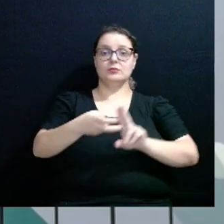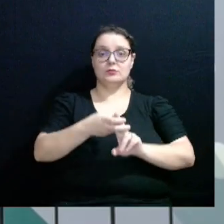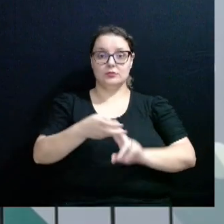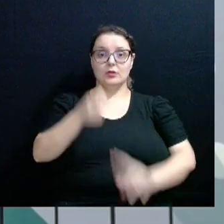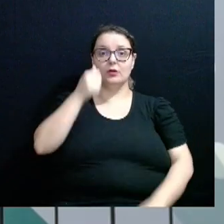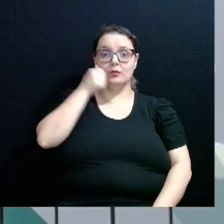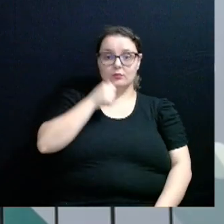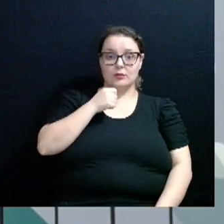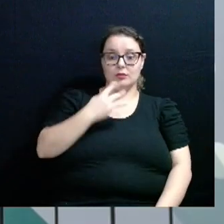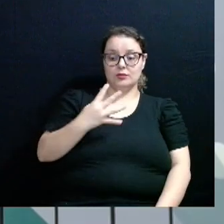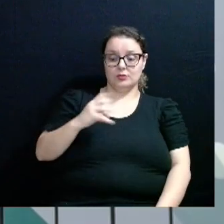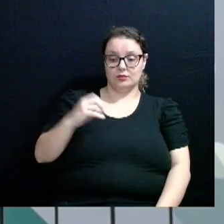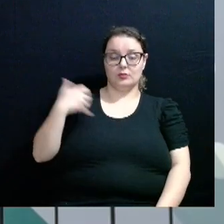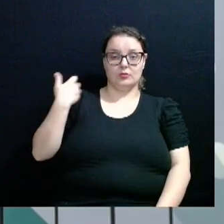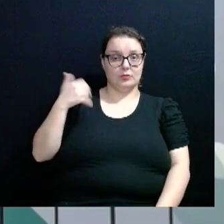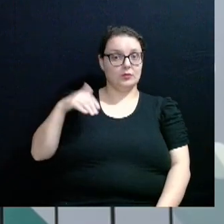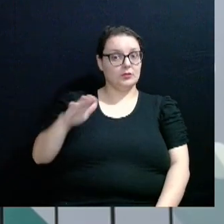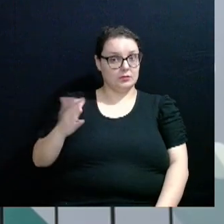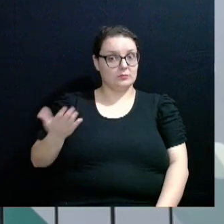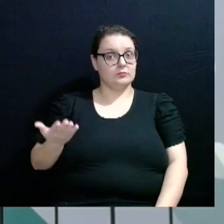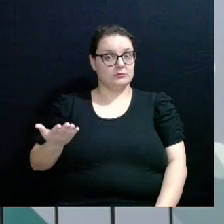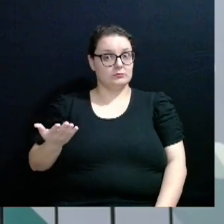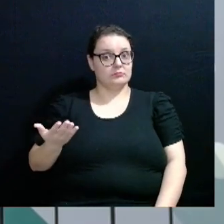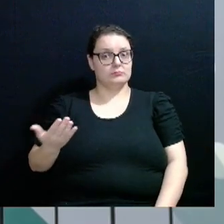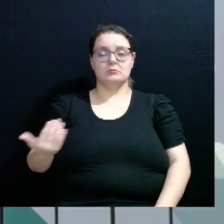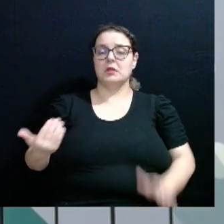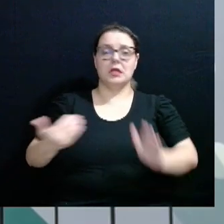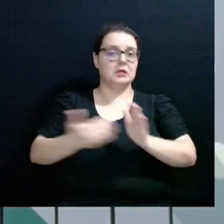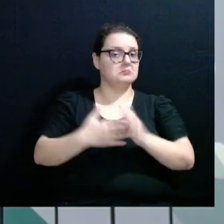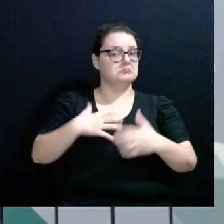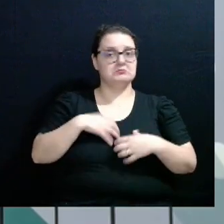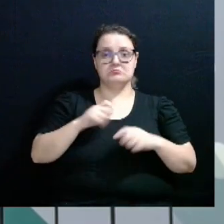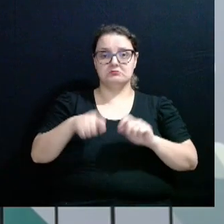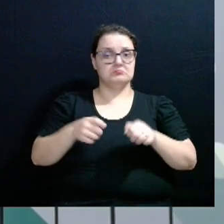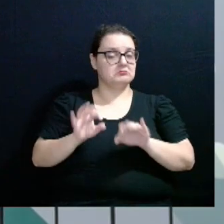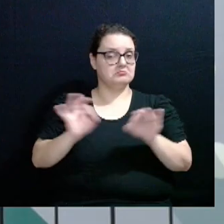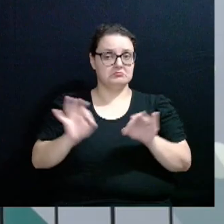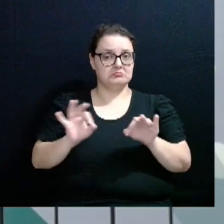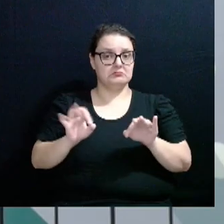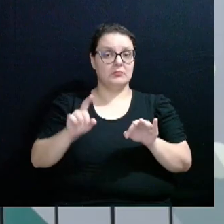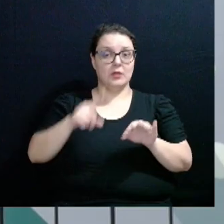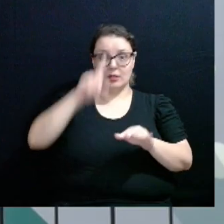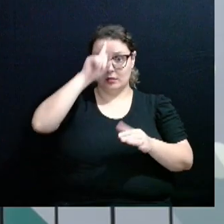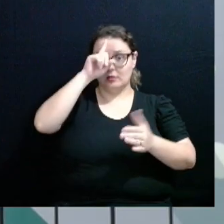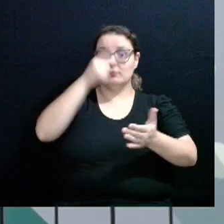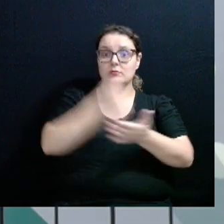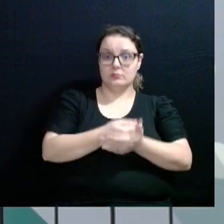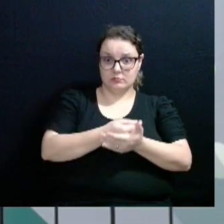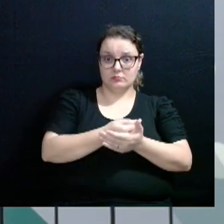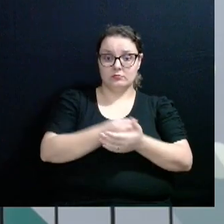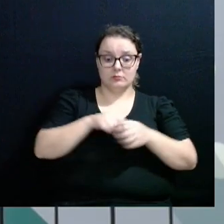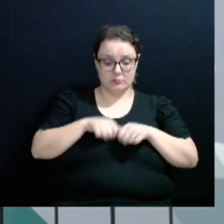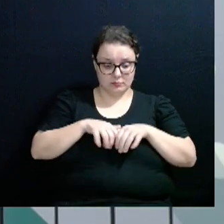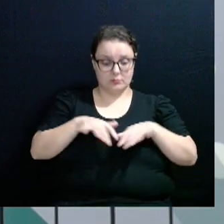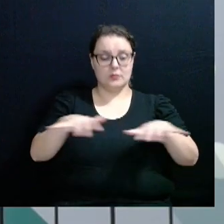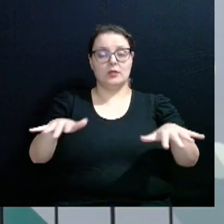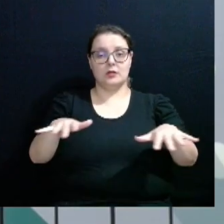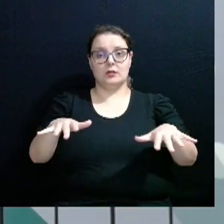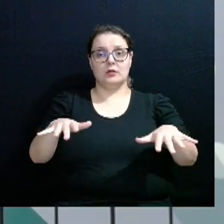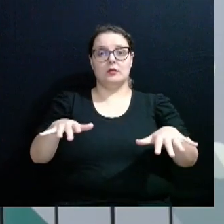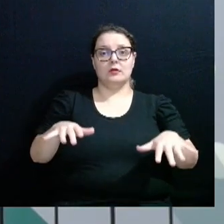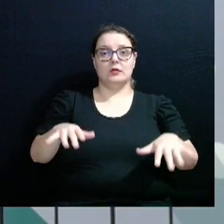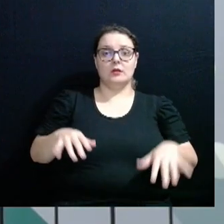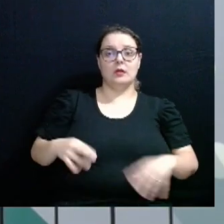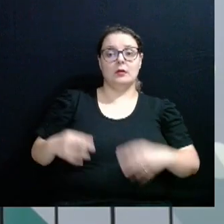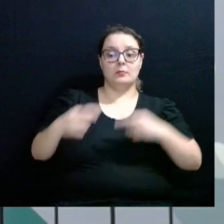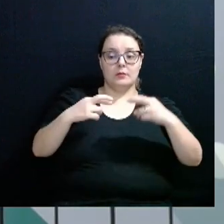40 anos, mesmo sem sintomas. Essa é uma decisão que busca ampliar a detecção precoce do câncer